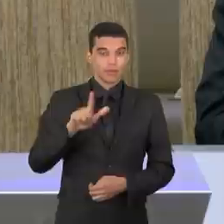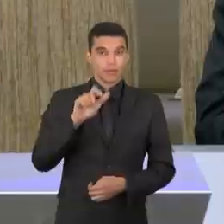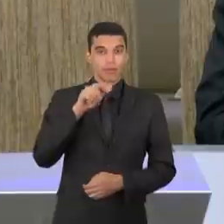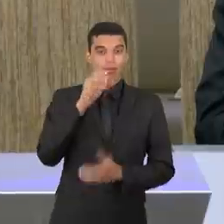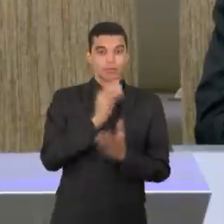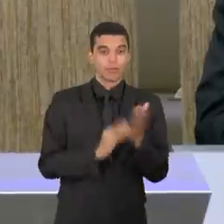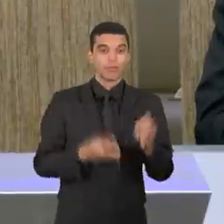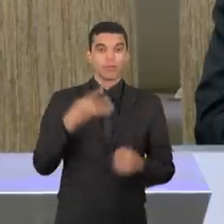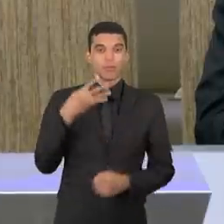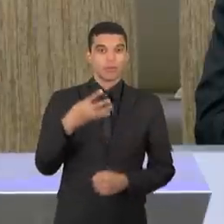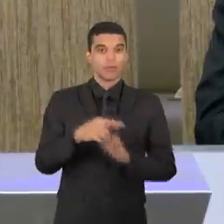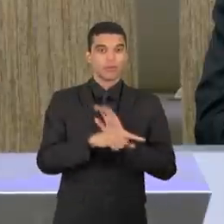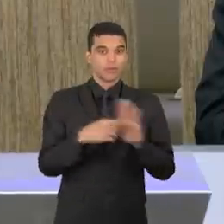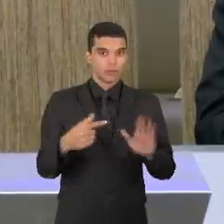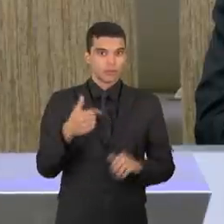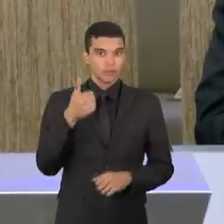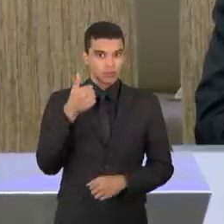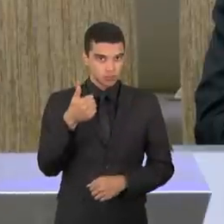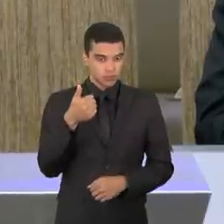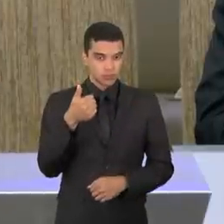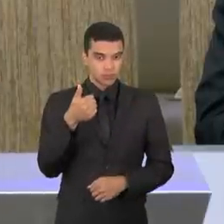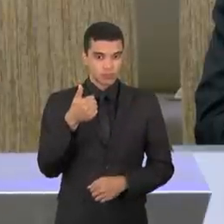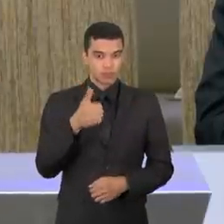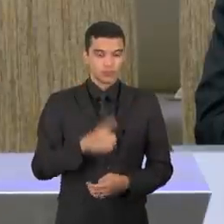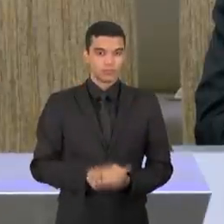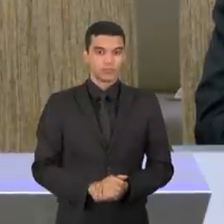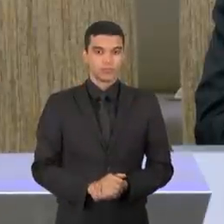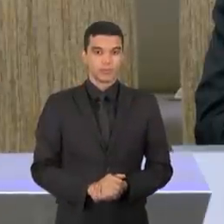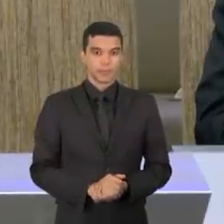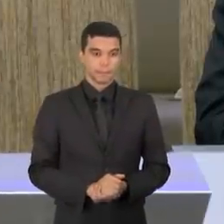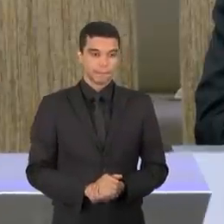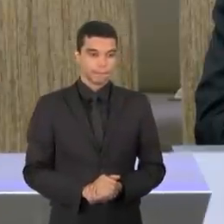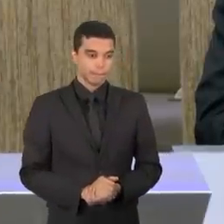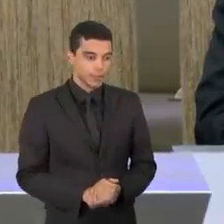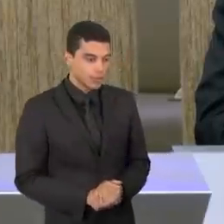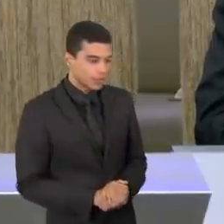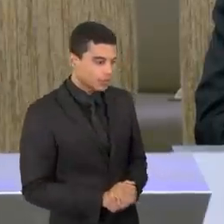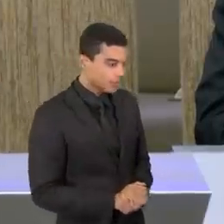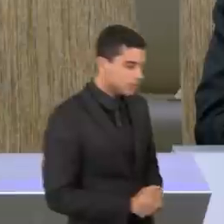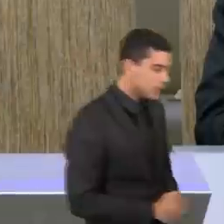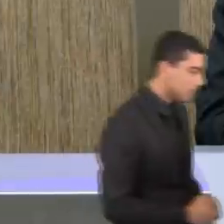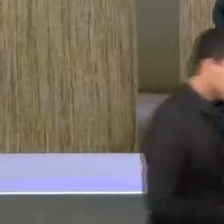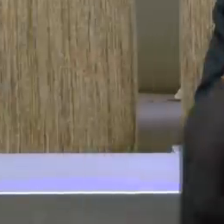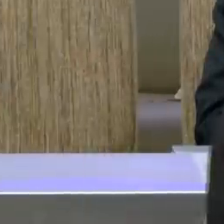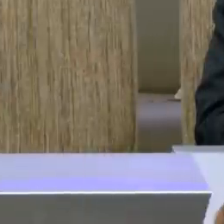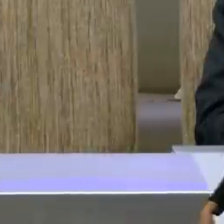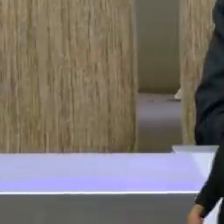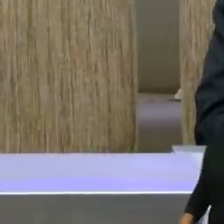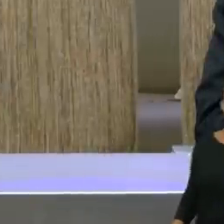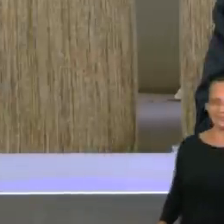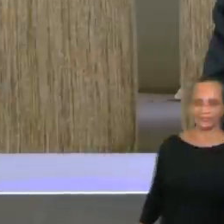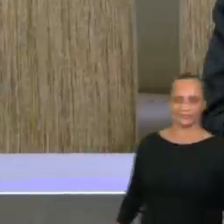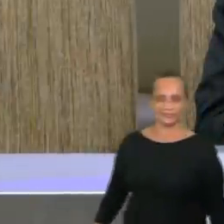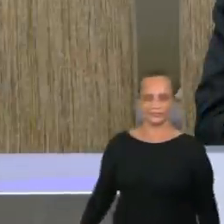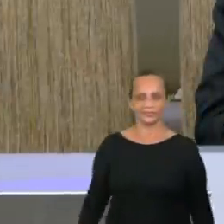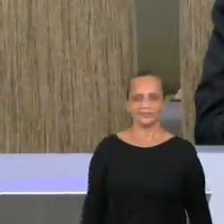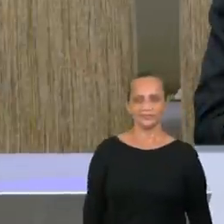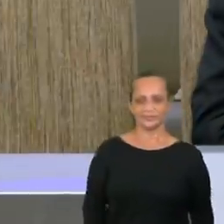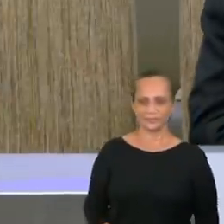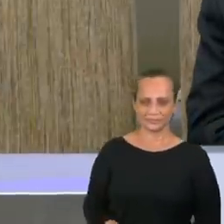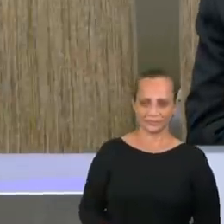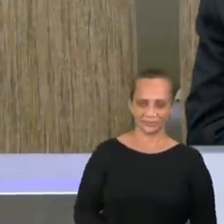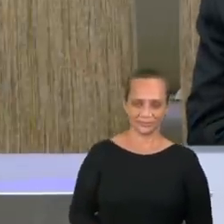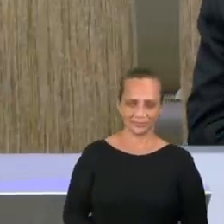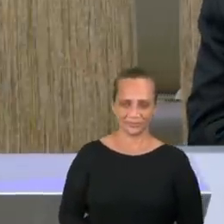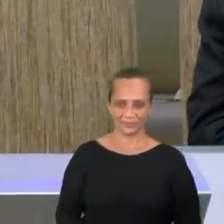faz menção daquilo que Joel falou, quando ele diz assim: porque eis que aquele dia vem ardendo